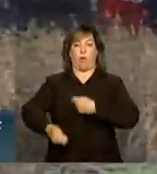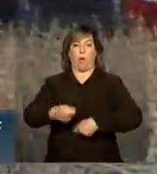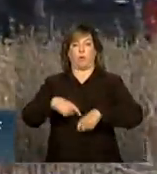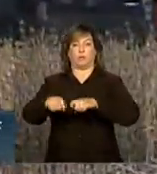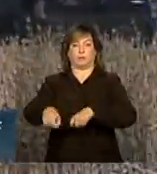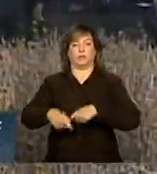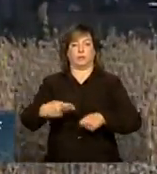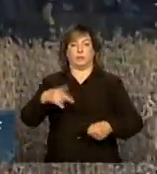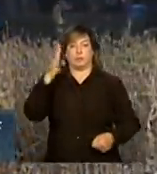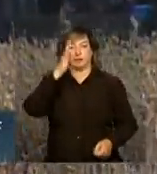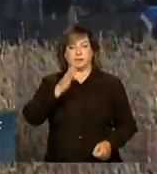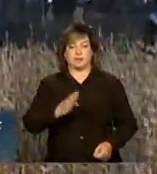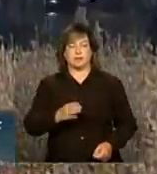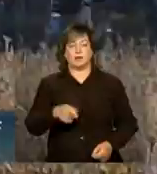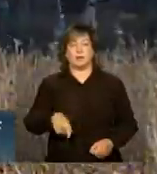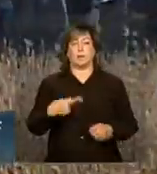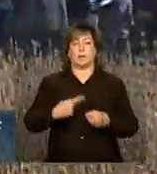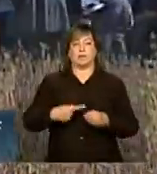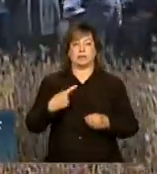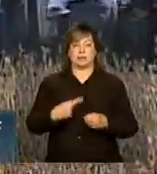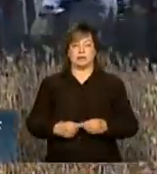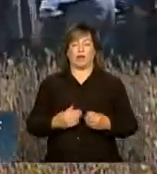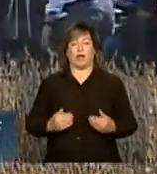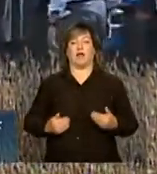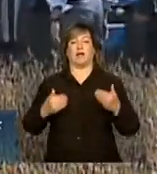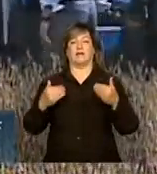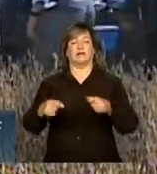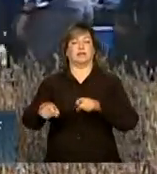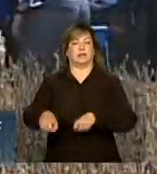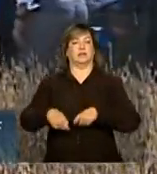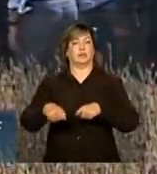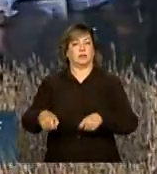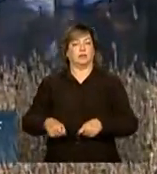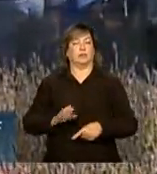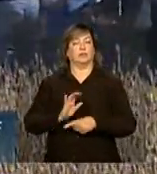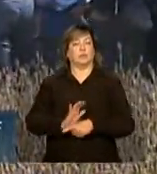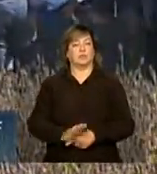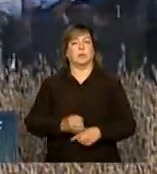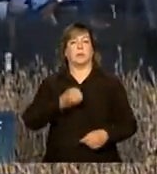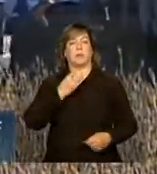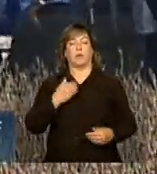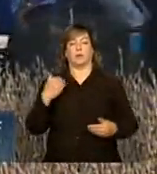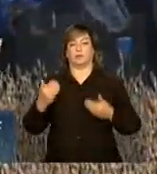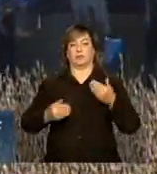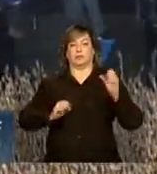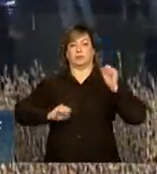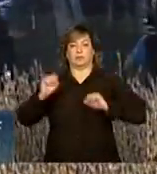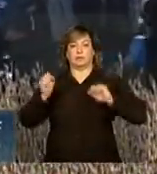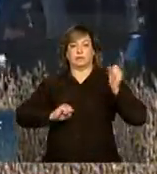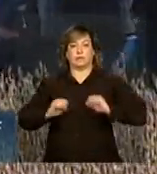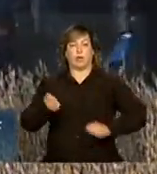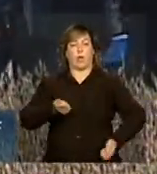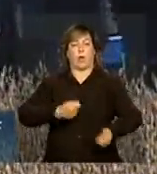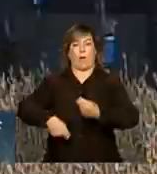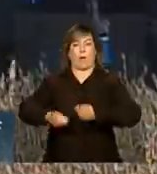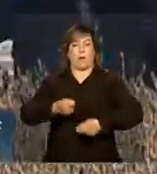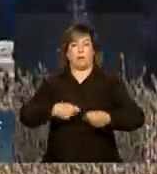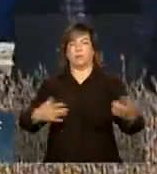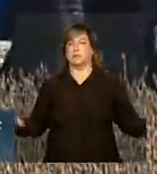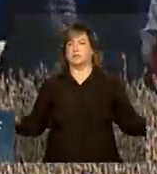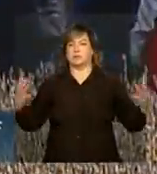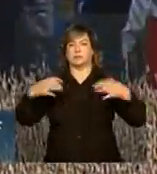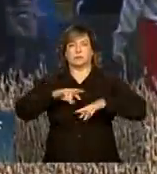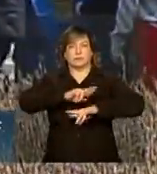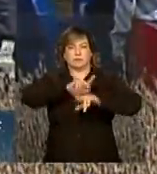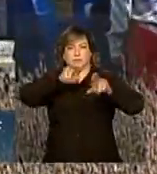município onde os avanços da Agricultura impulsionam também a indústria e o comércio e atrai pessoas de vários